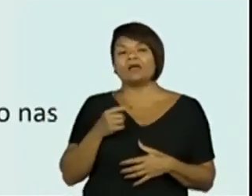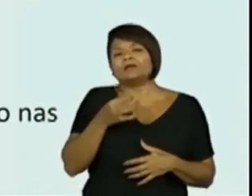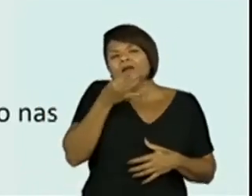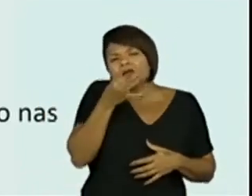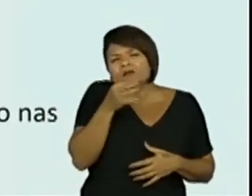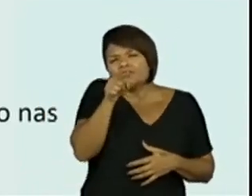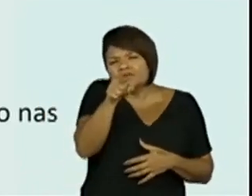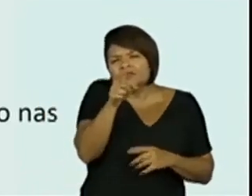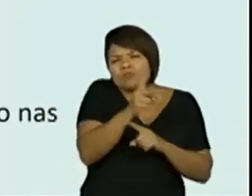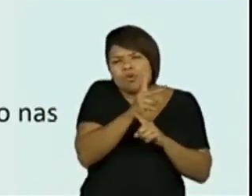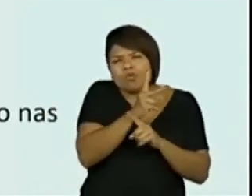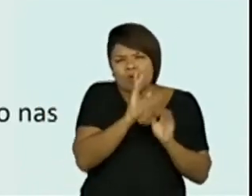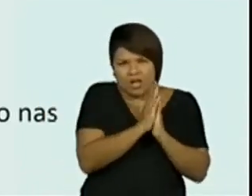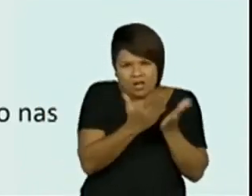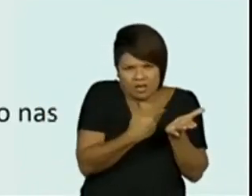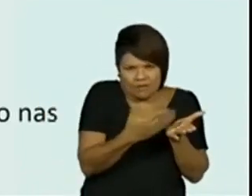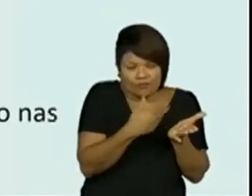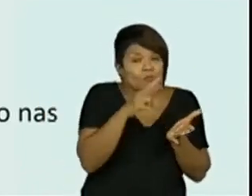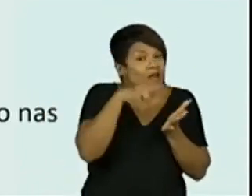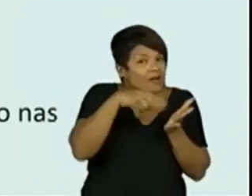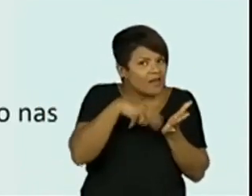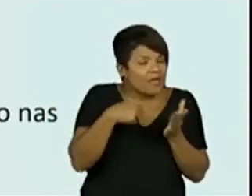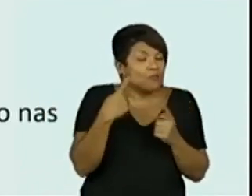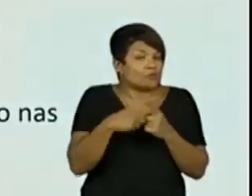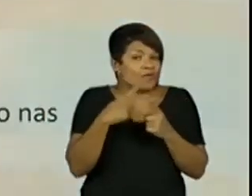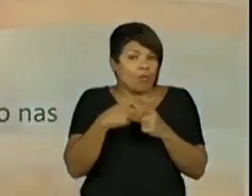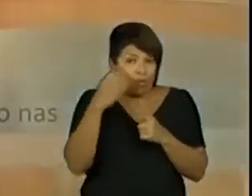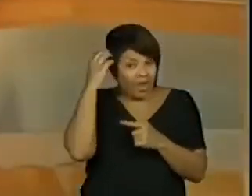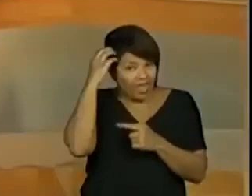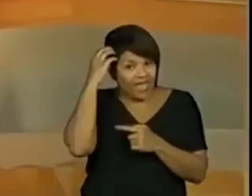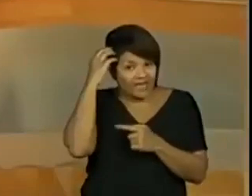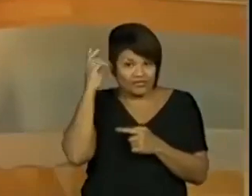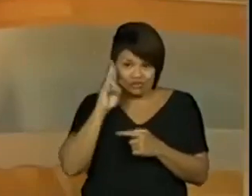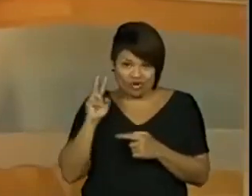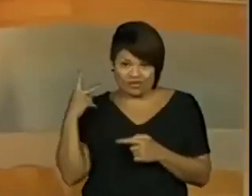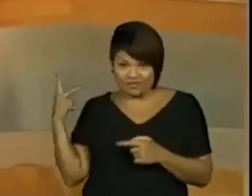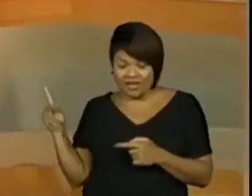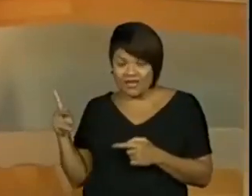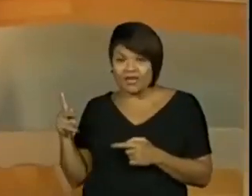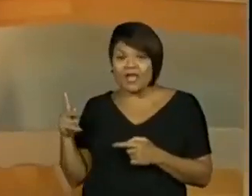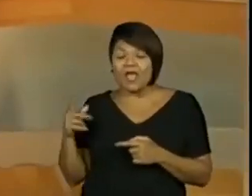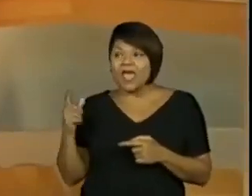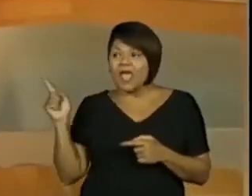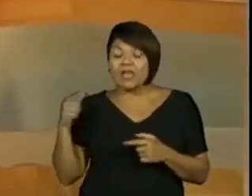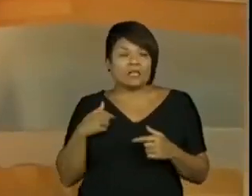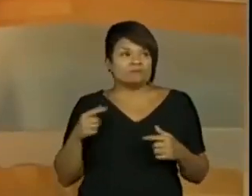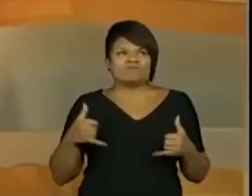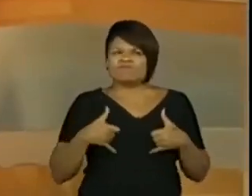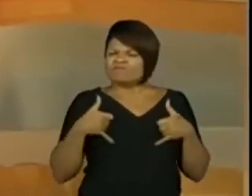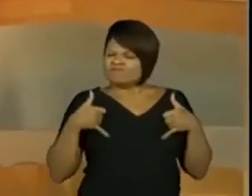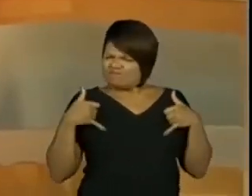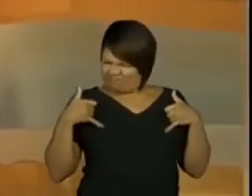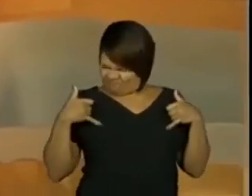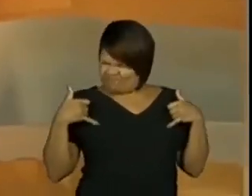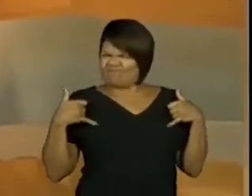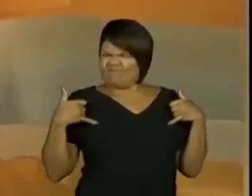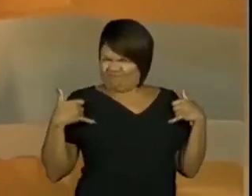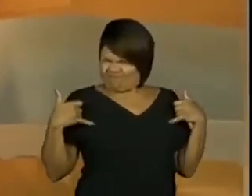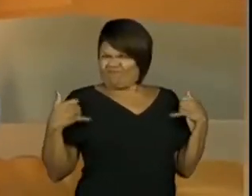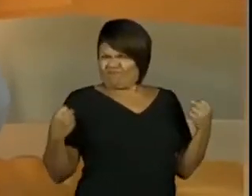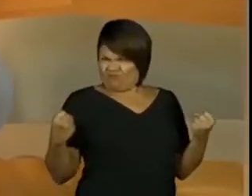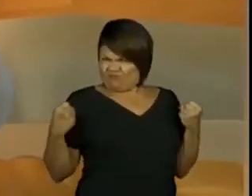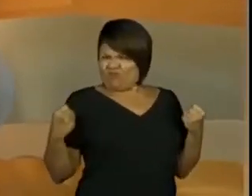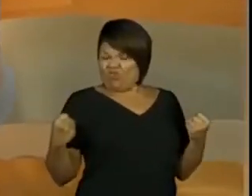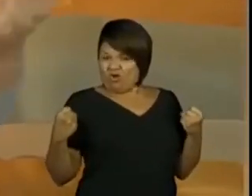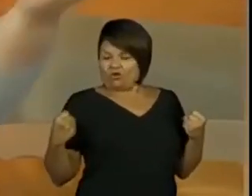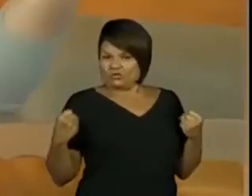também no ápice da sua vaidade, foi enganado por 2 vigaristas.